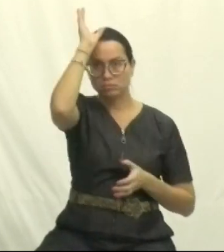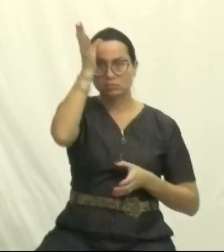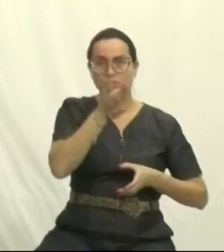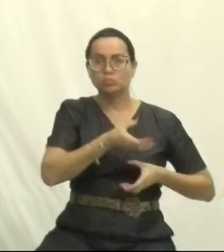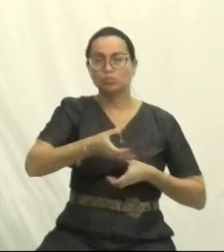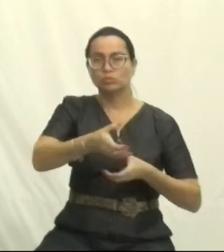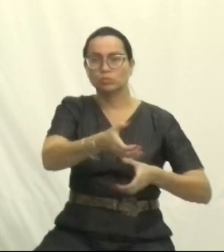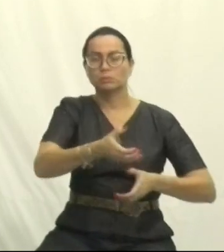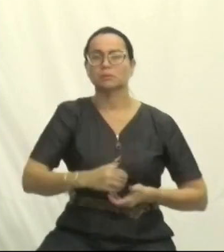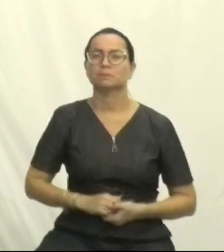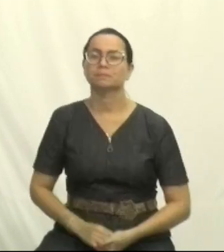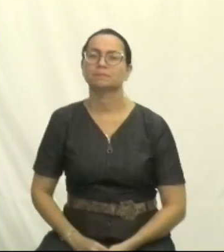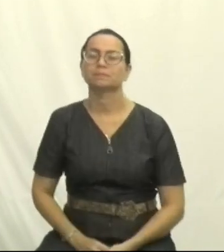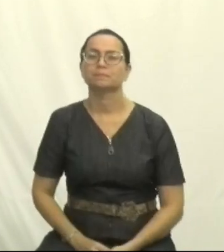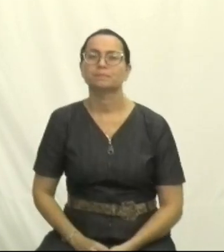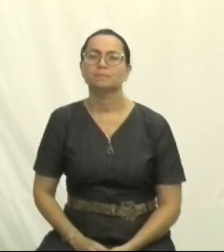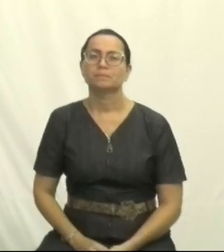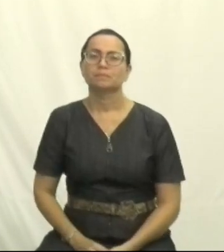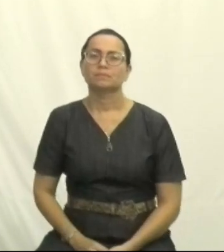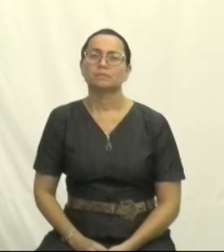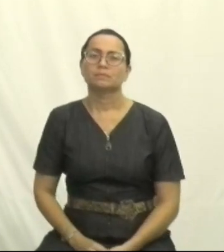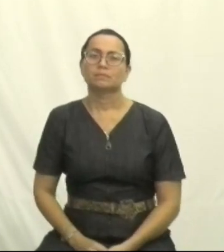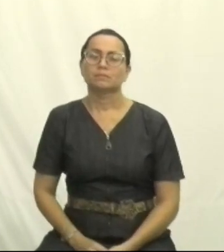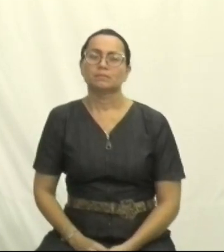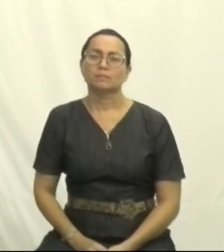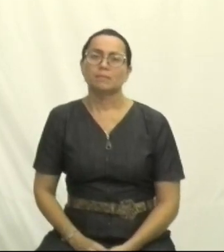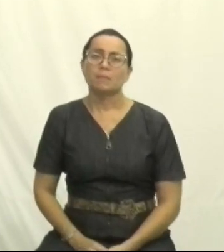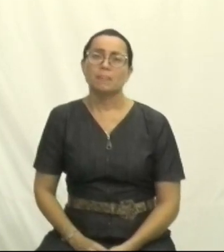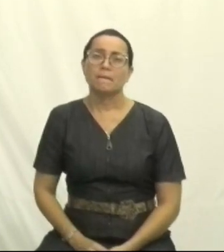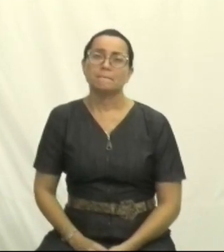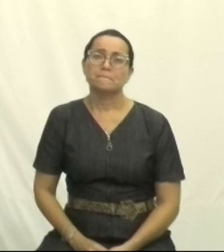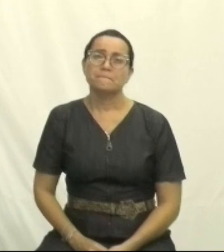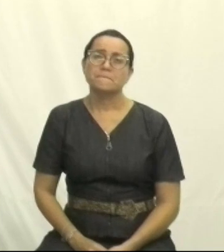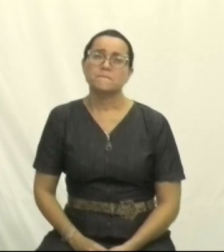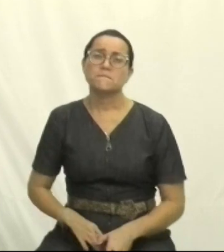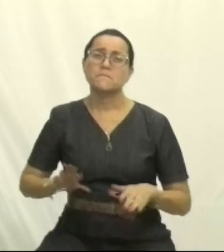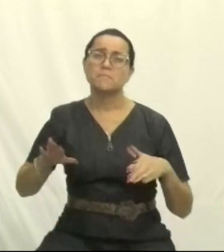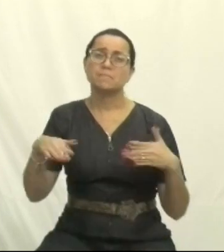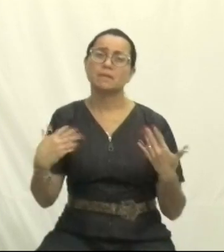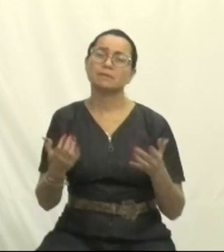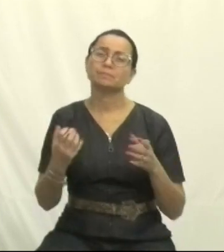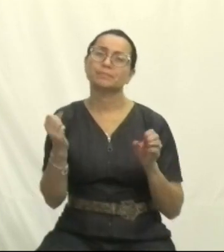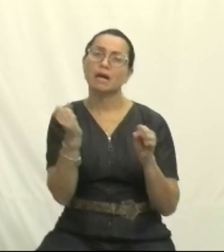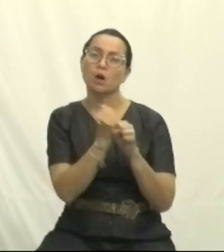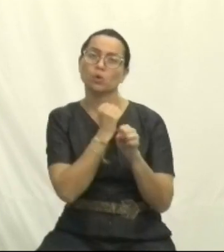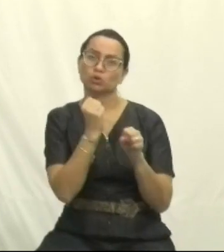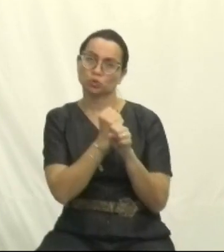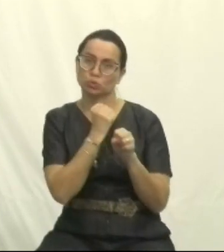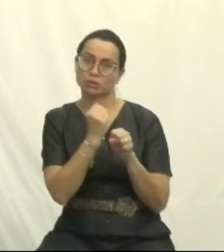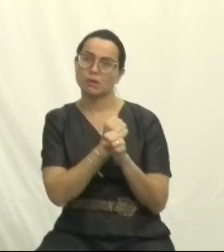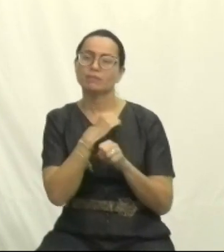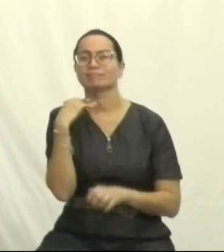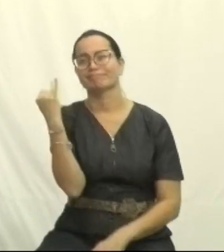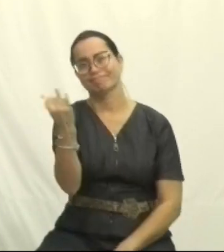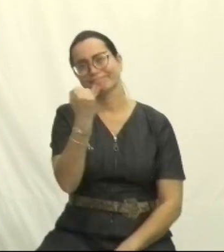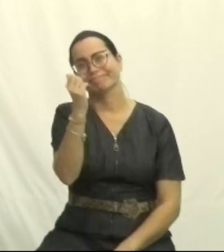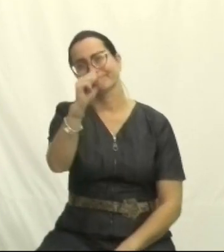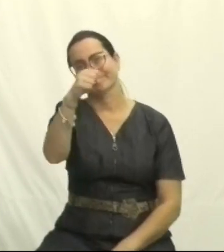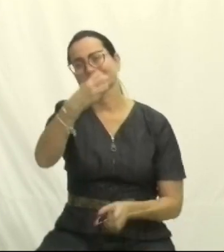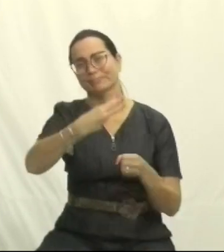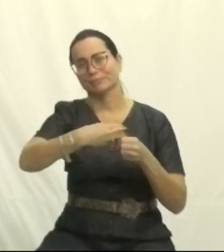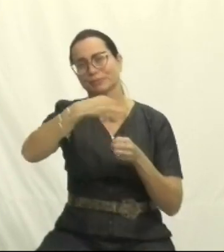atribulado aí por falta de efetivo. A construção do quartel de Criciúma, né, ela é uma demanda importante do município, e aí a gente tem